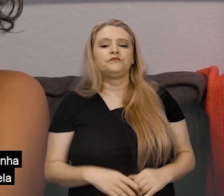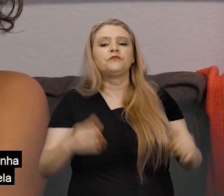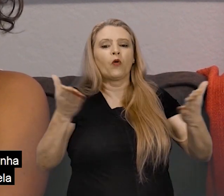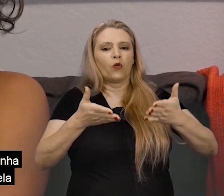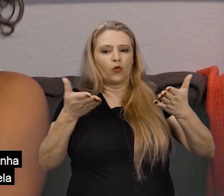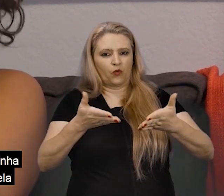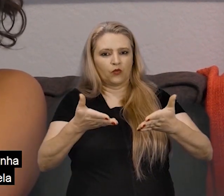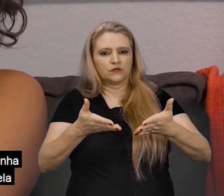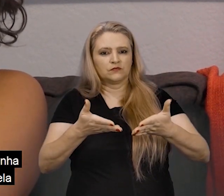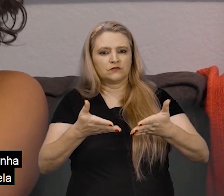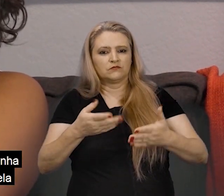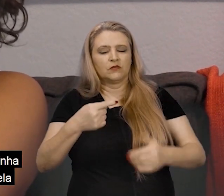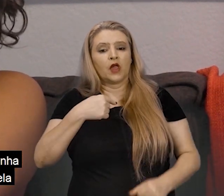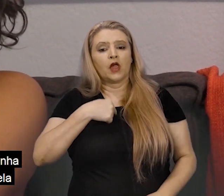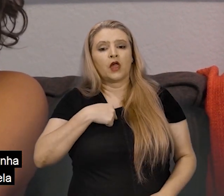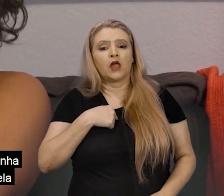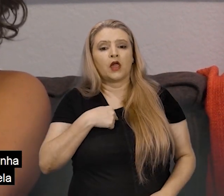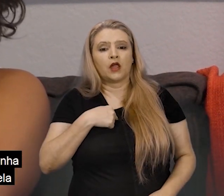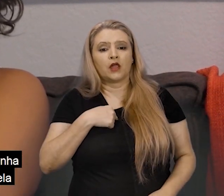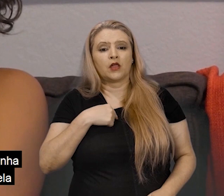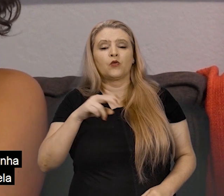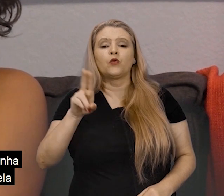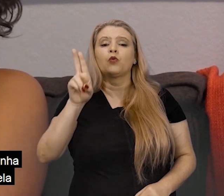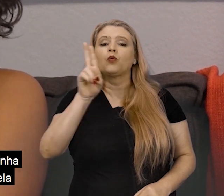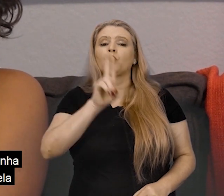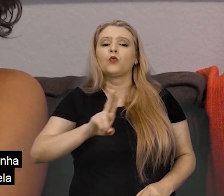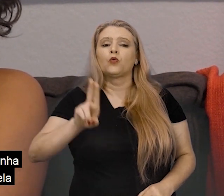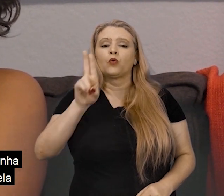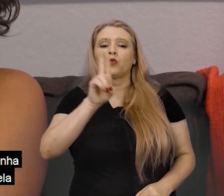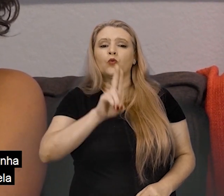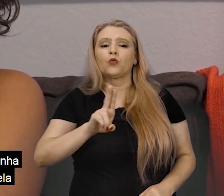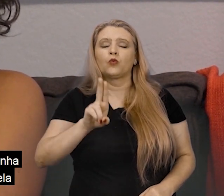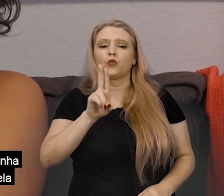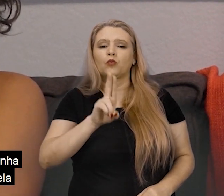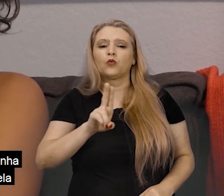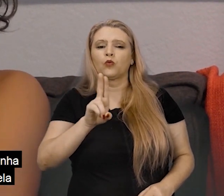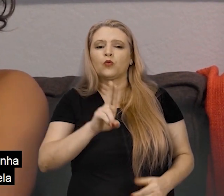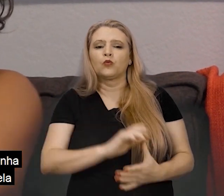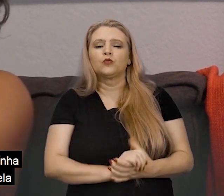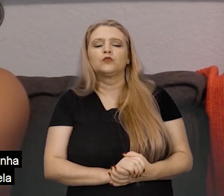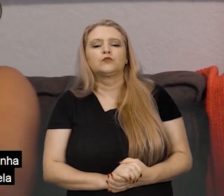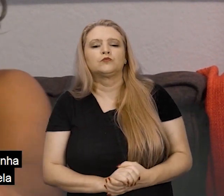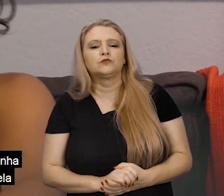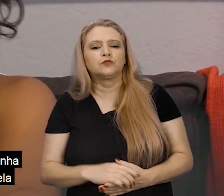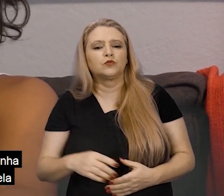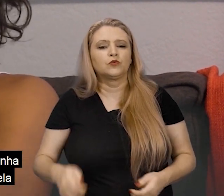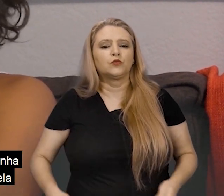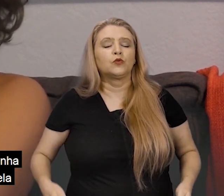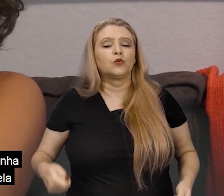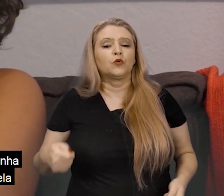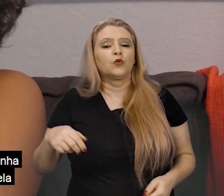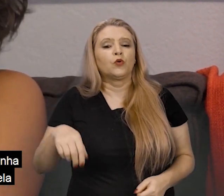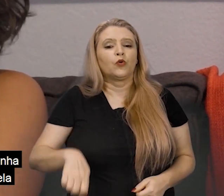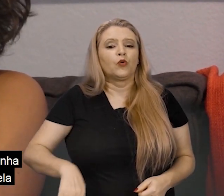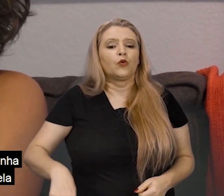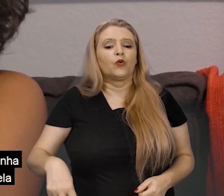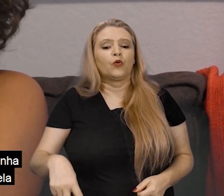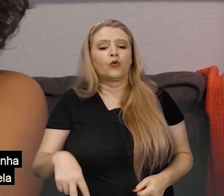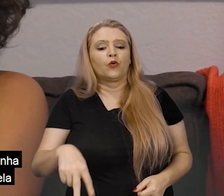Hoje, eu sou usuária de cão-guia, então toda a minha circulação pela cidade ela